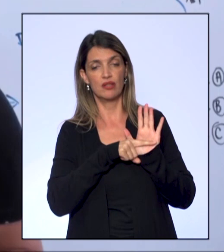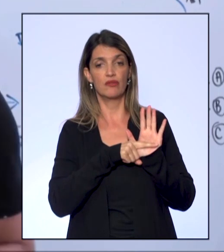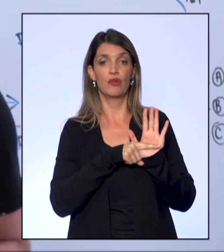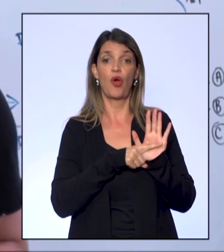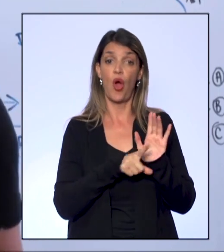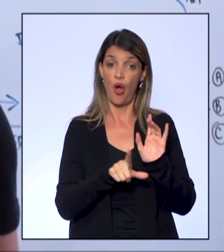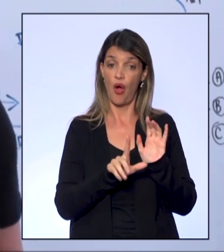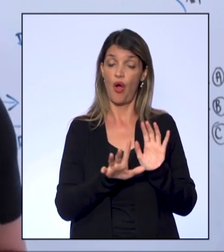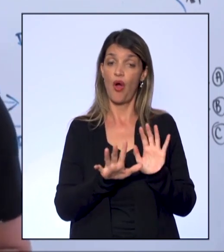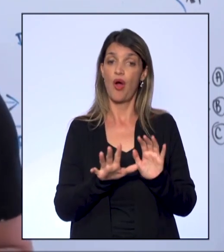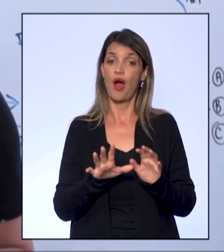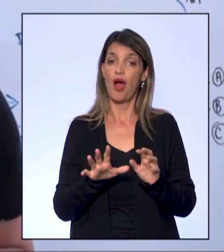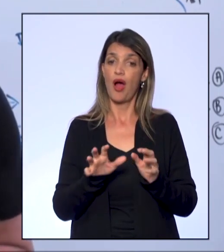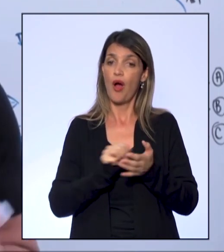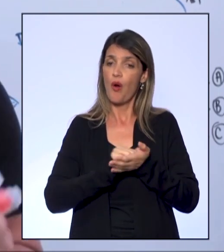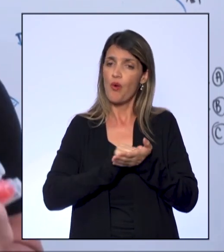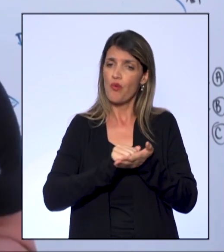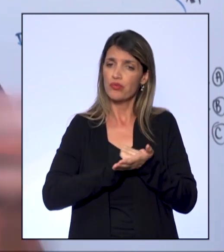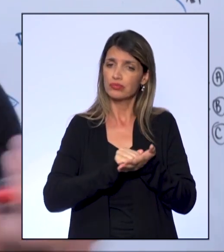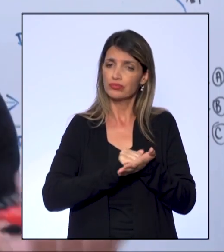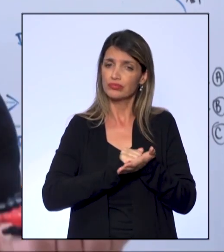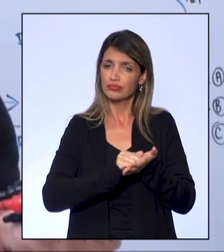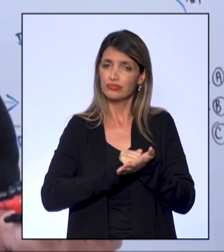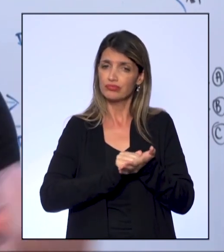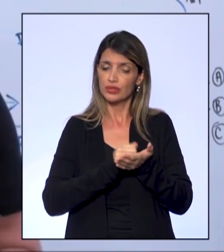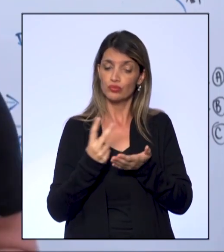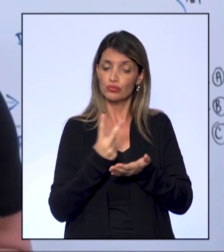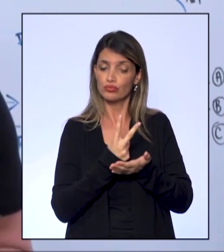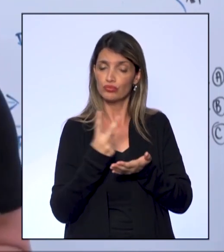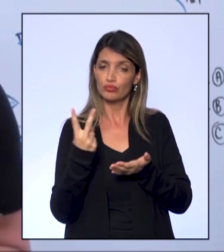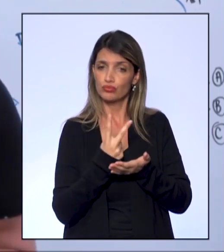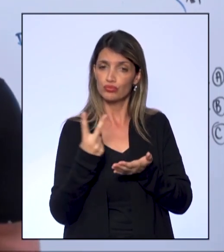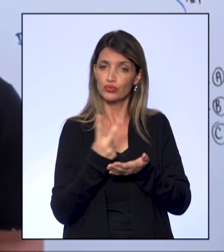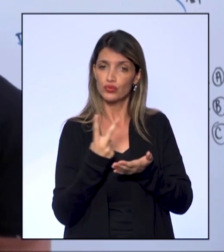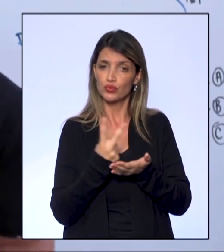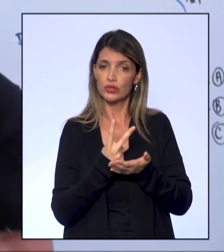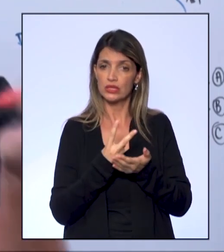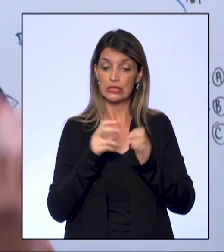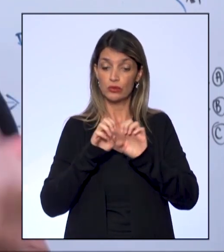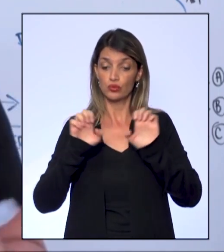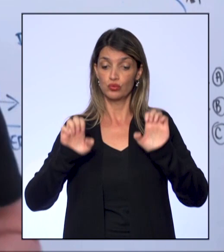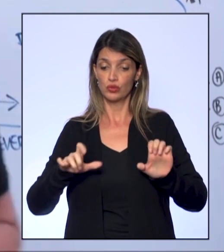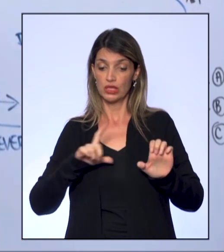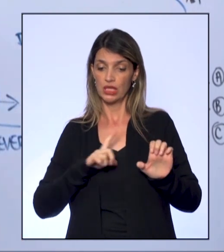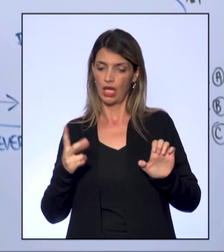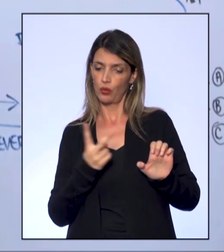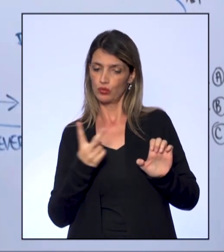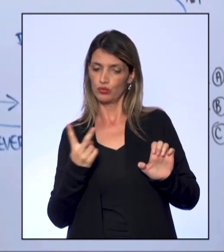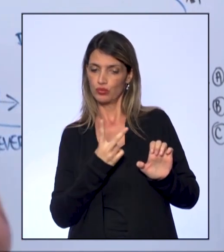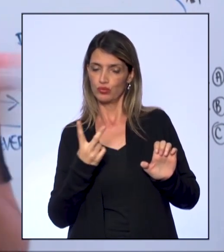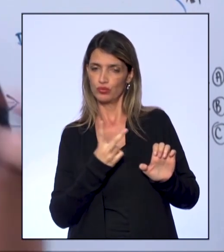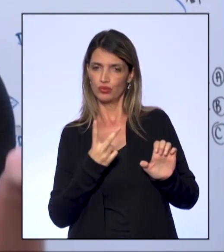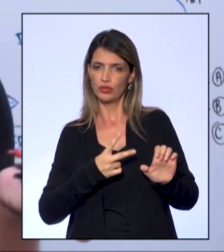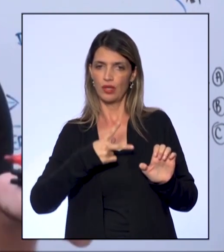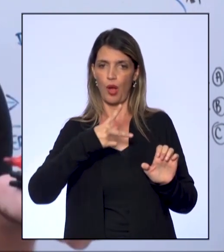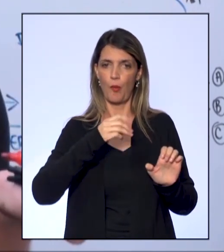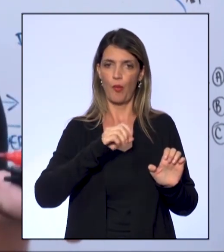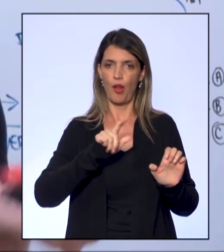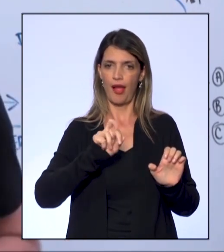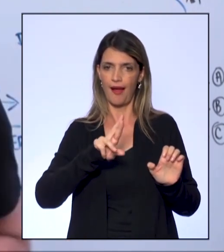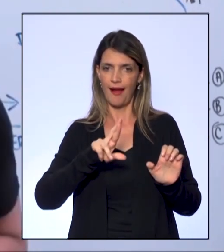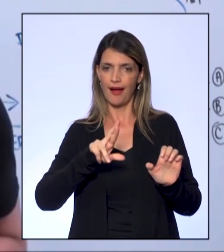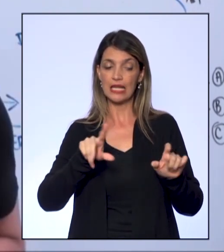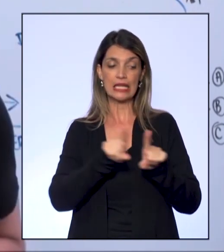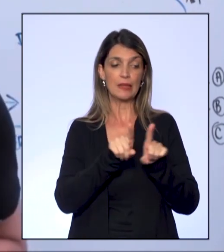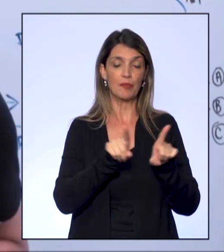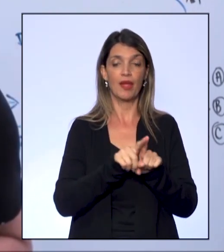olha que interessante, o sabão e o detergente, eles são os dois. A gente diz que uma estrutura que quando tem os dois é polar e apolar ao mesmo